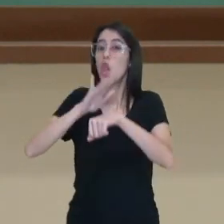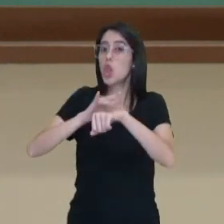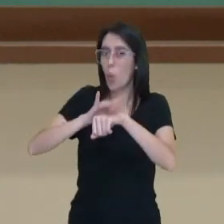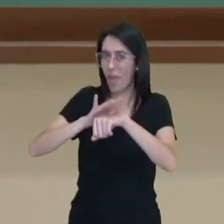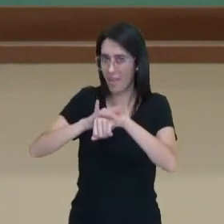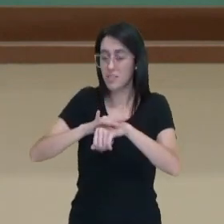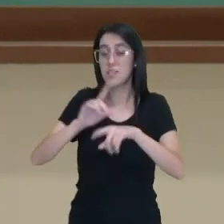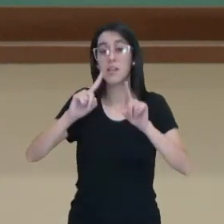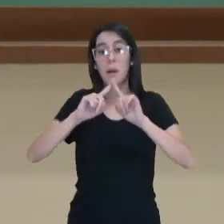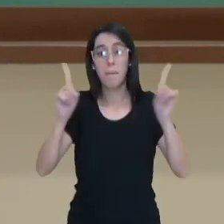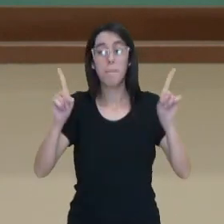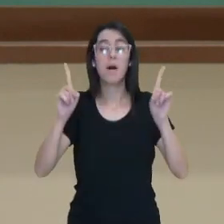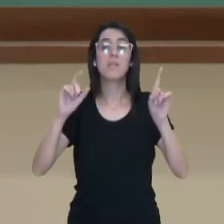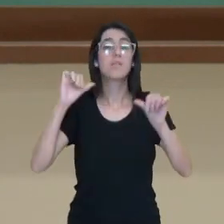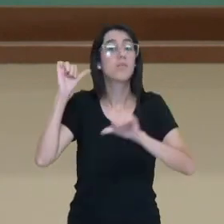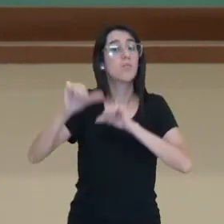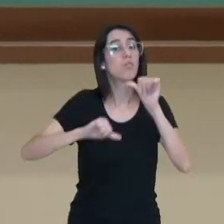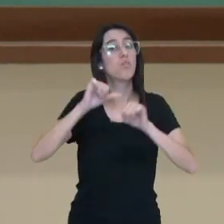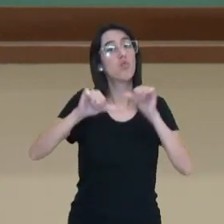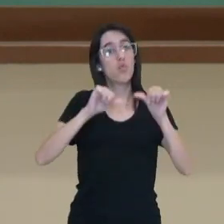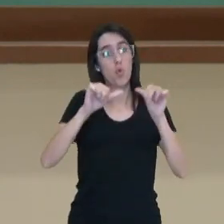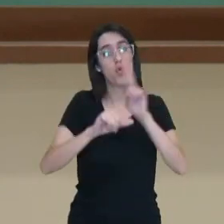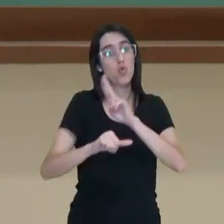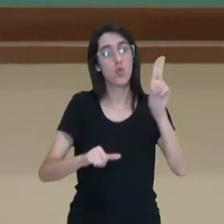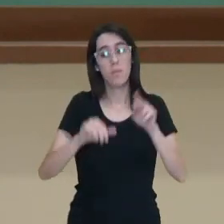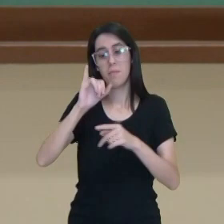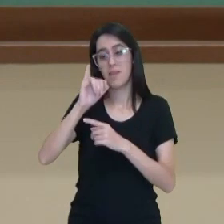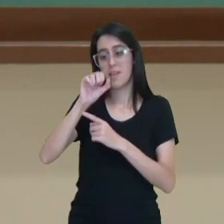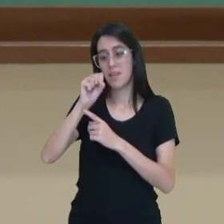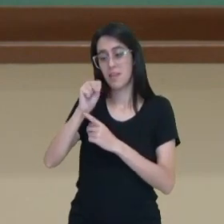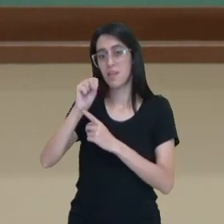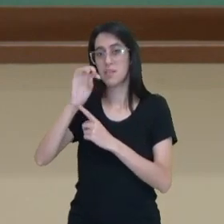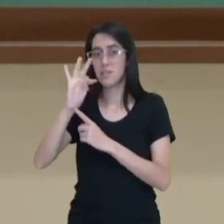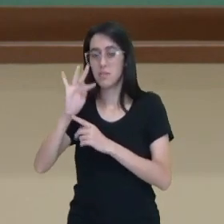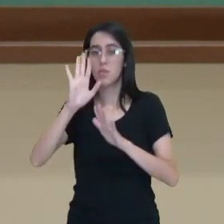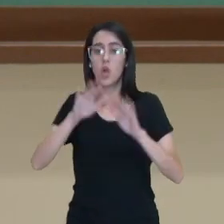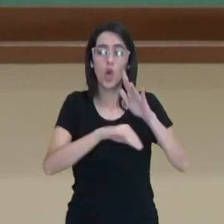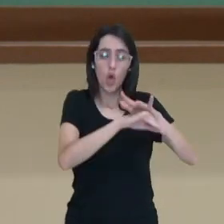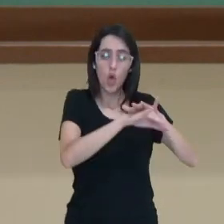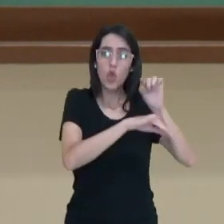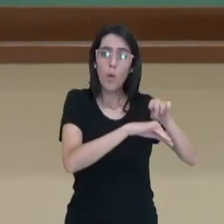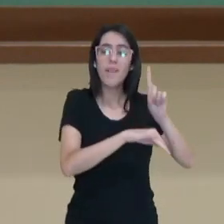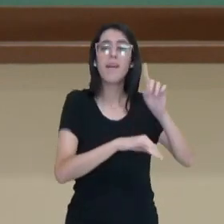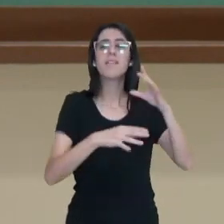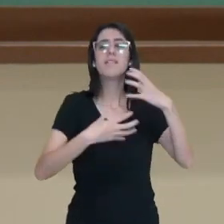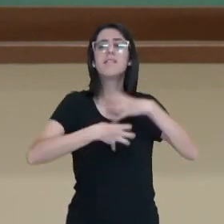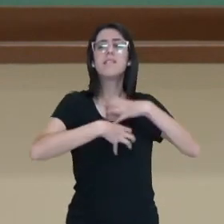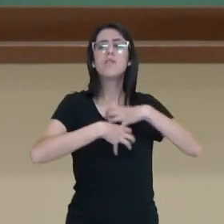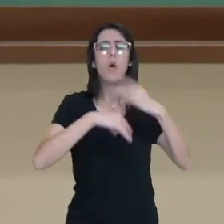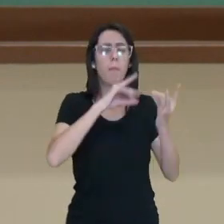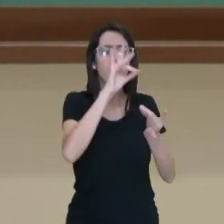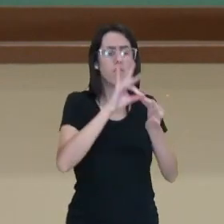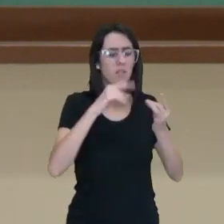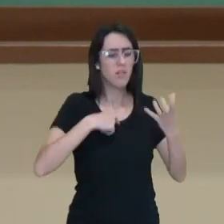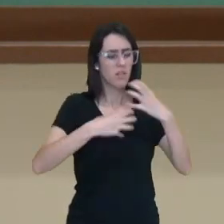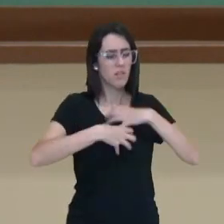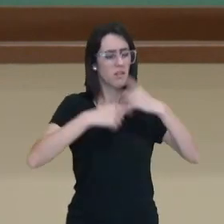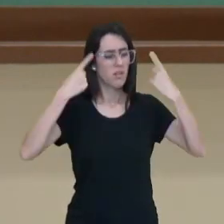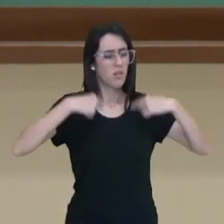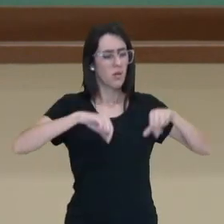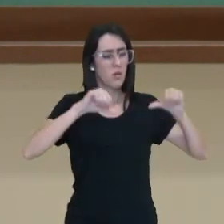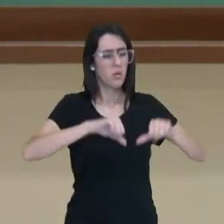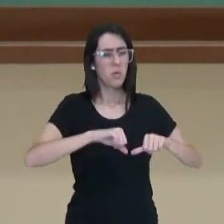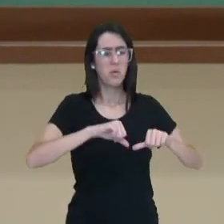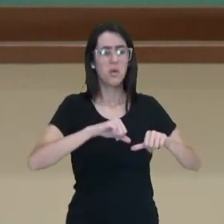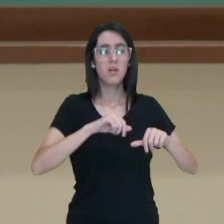transmissíveis. Porém, doenças são aquelas que a gente entende que produzem sintomas muito específicos, né? E nem todas